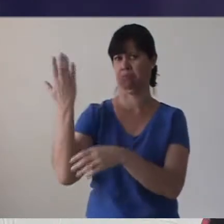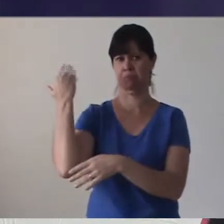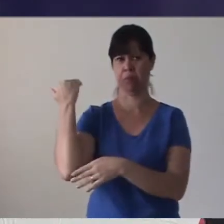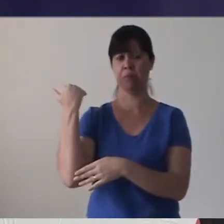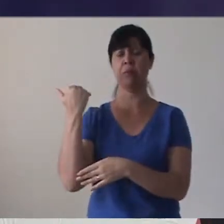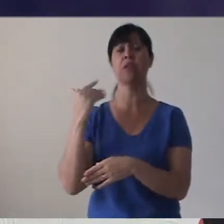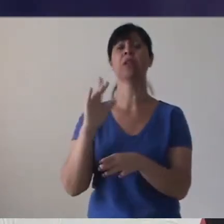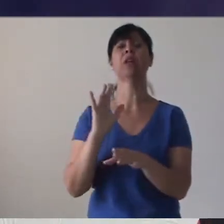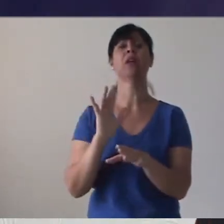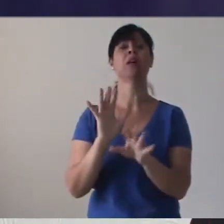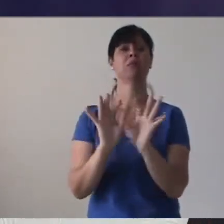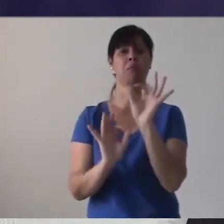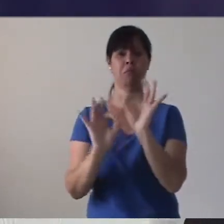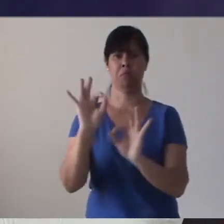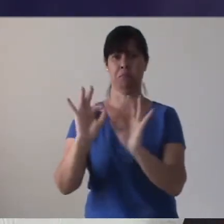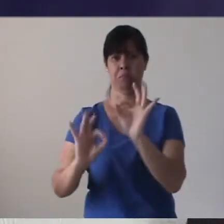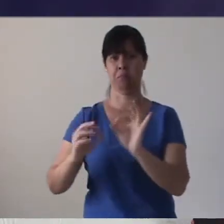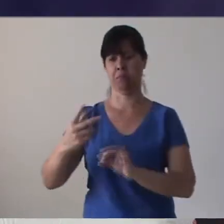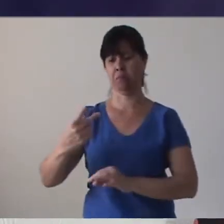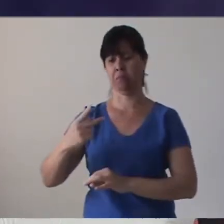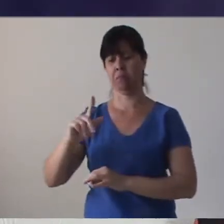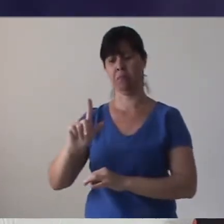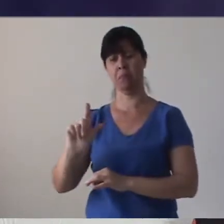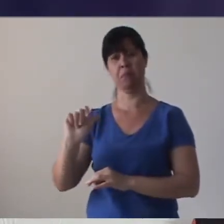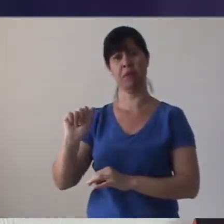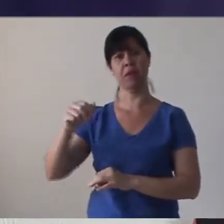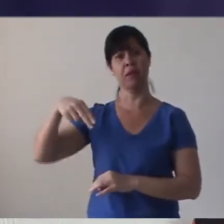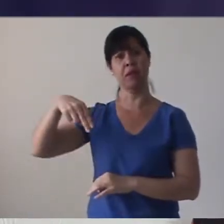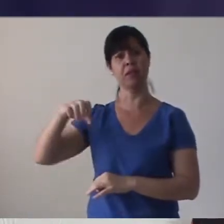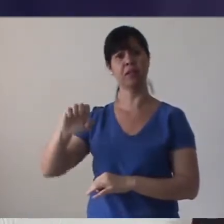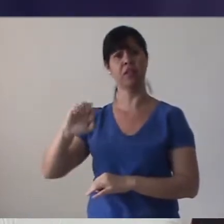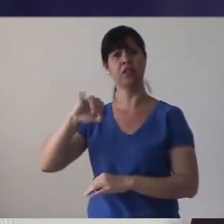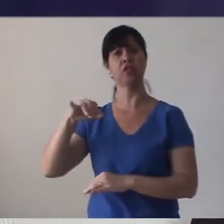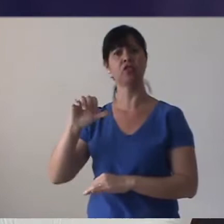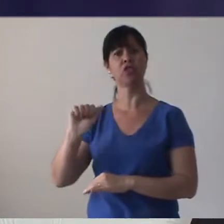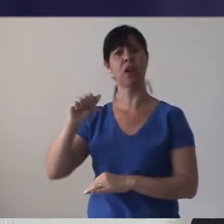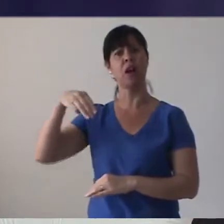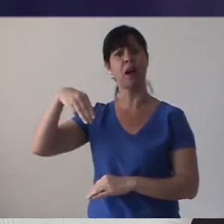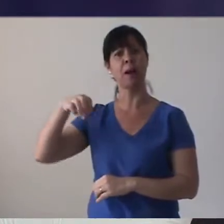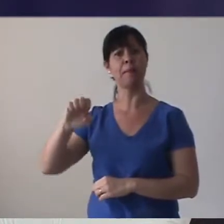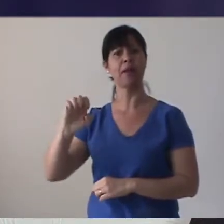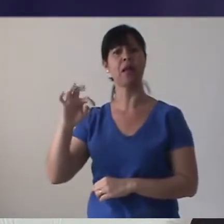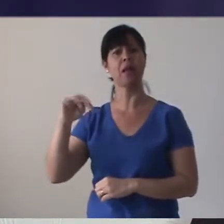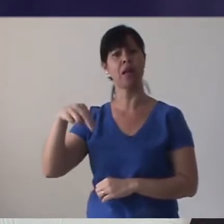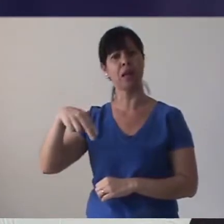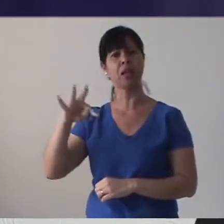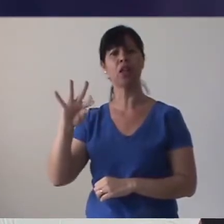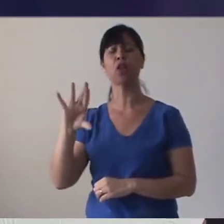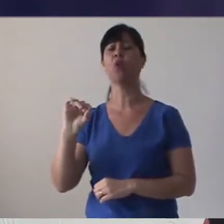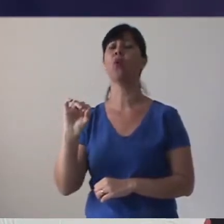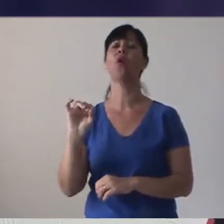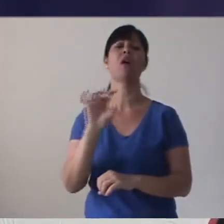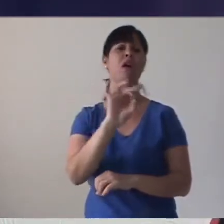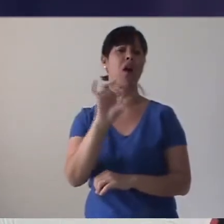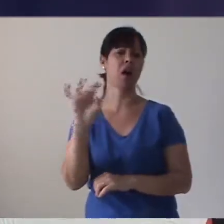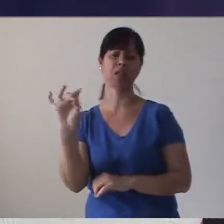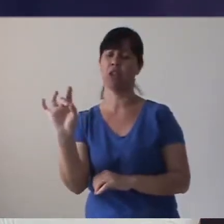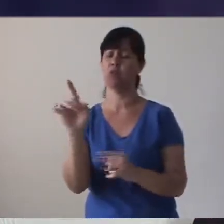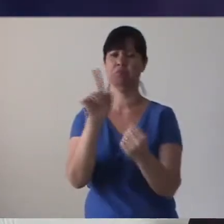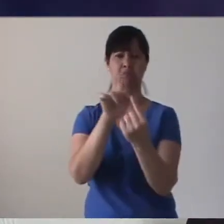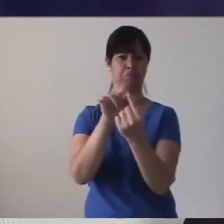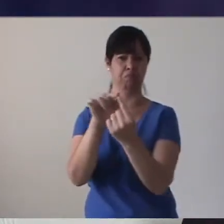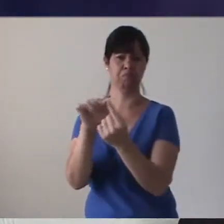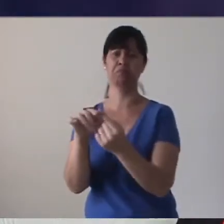montando um planejamento, né, cada um no seu estilo, né, o planejamento do EAD,